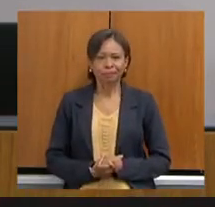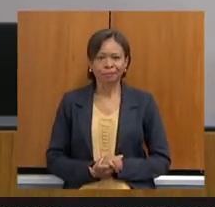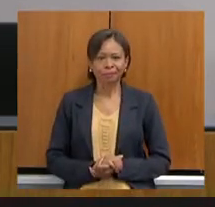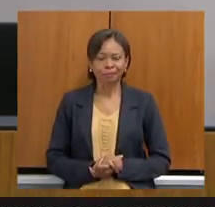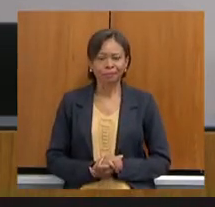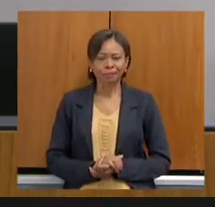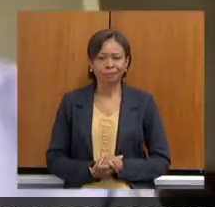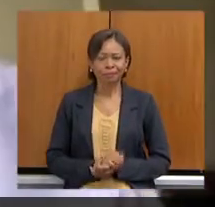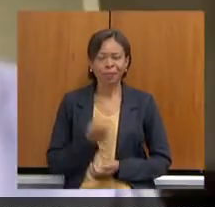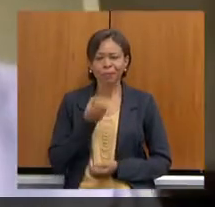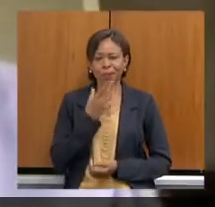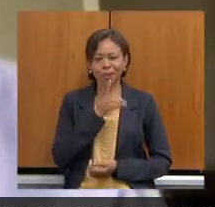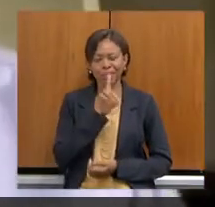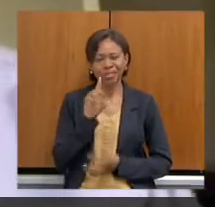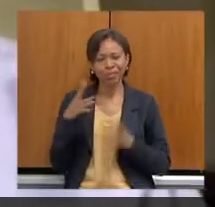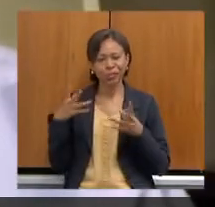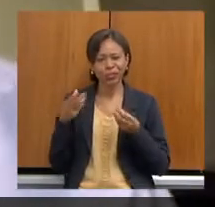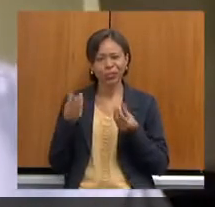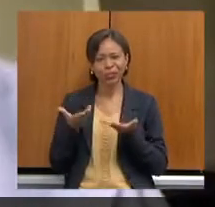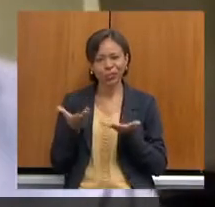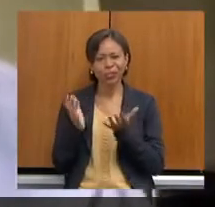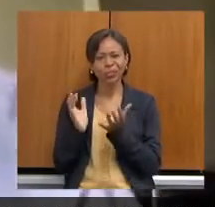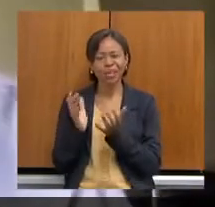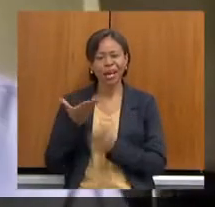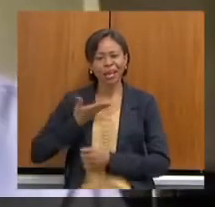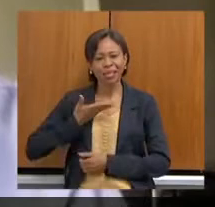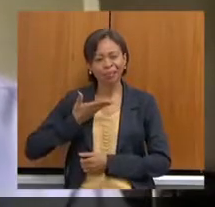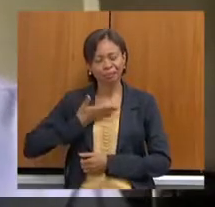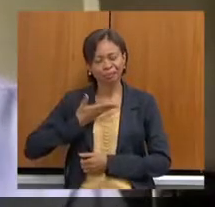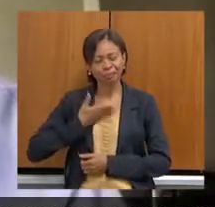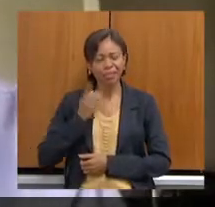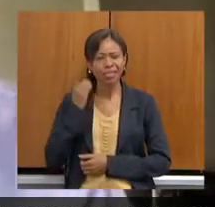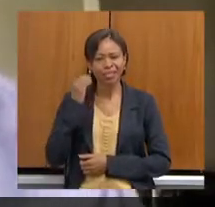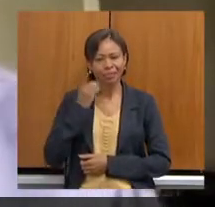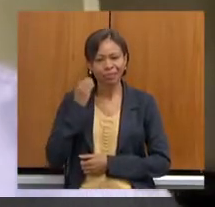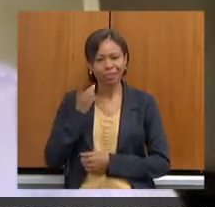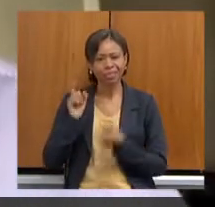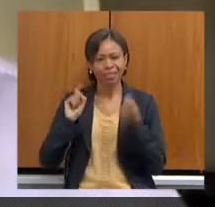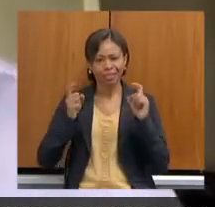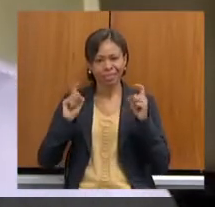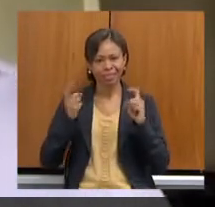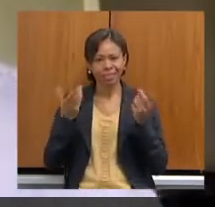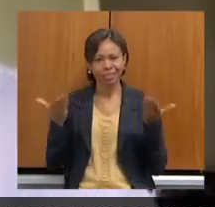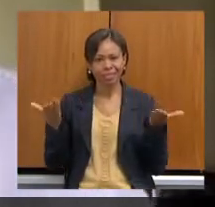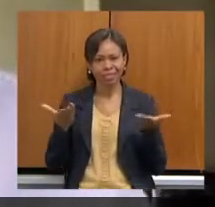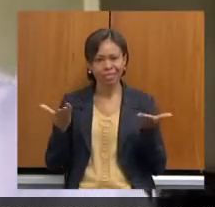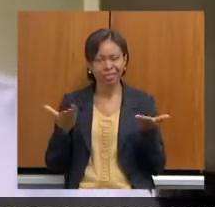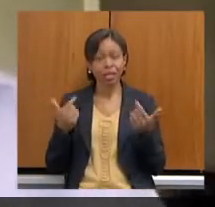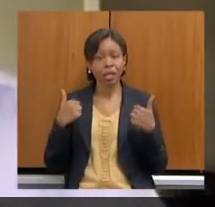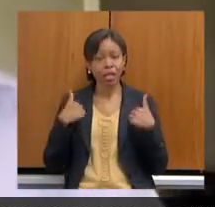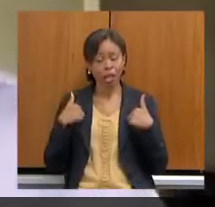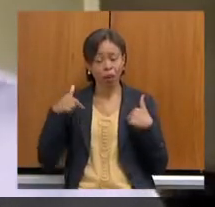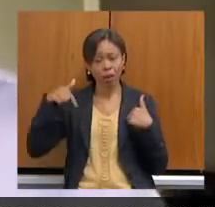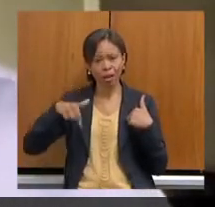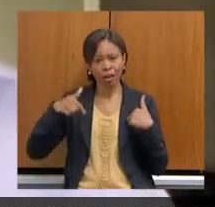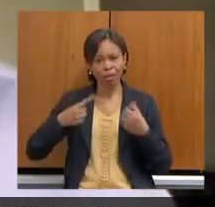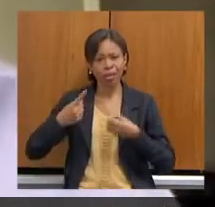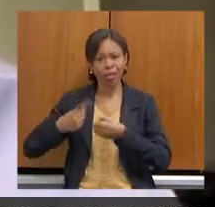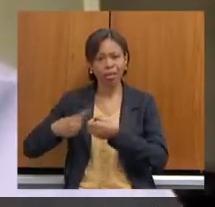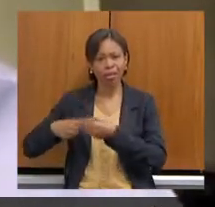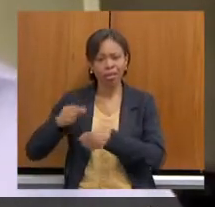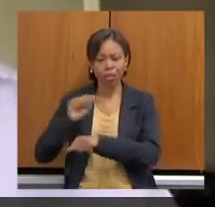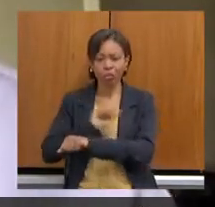dia os companheiros colega Deputado só um presente nessa reunião eu estou em Montes Claros